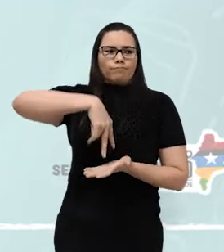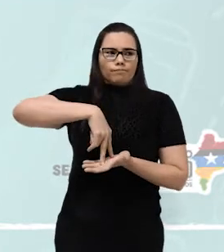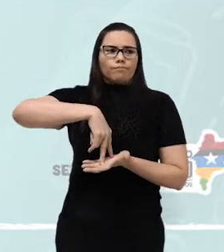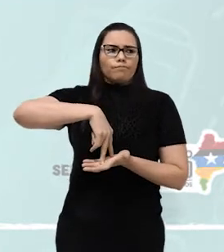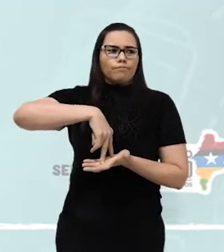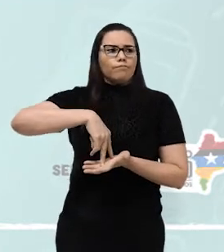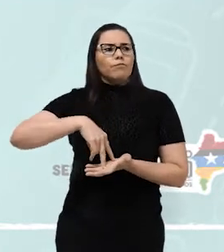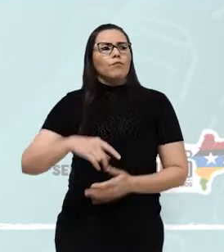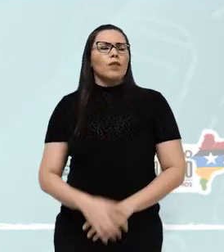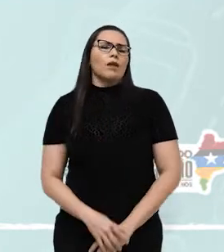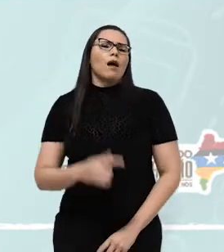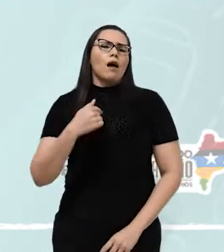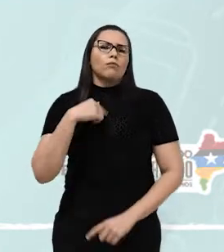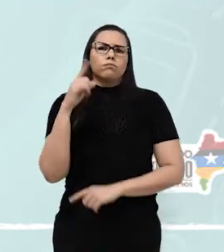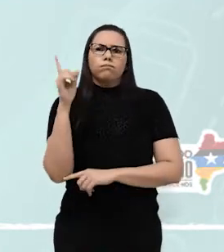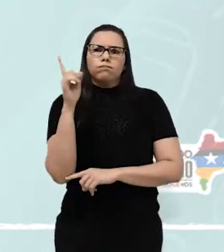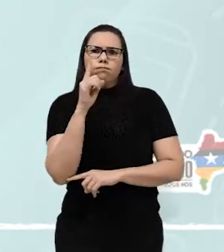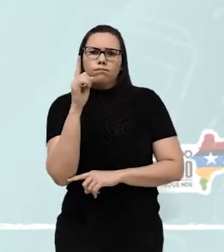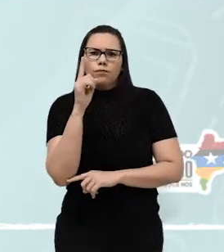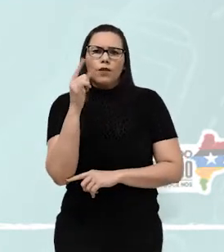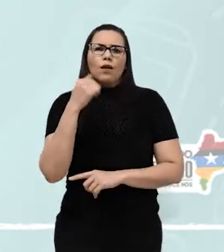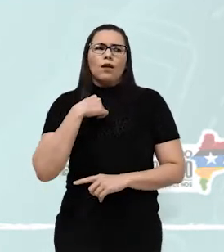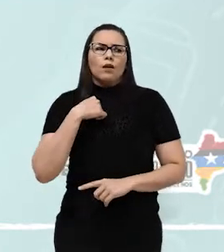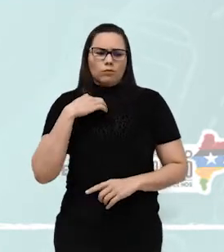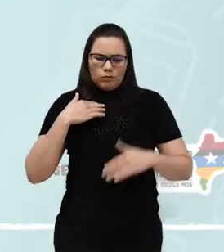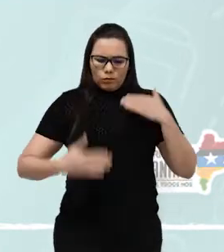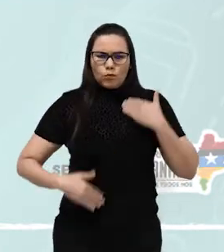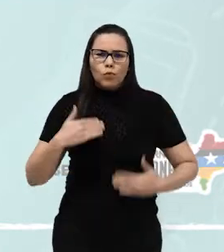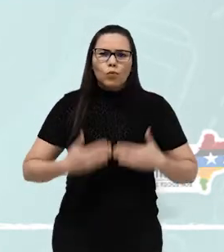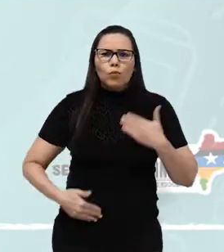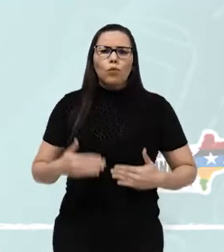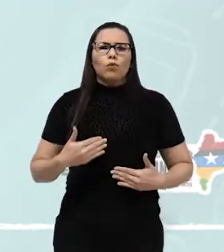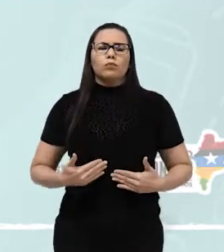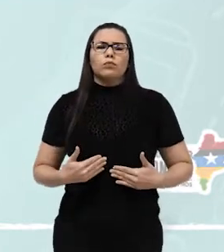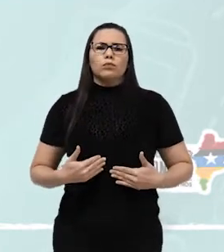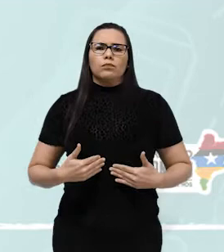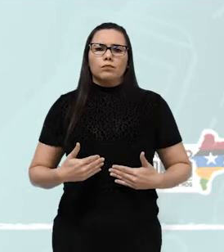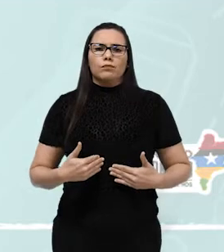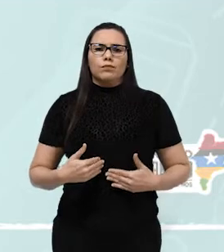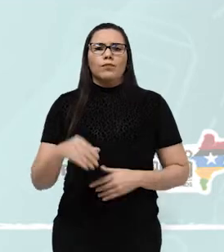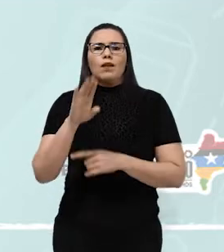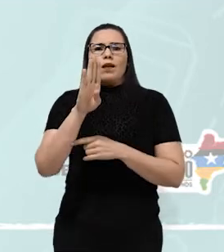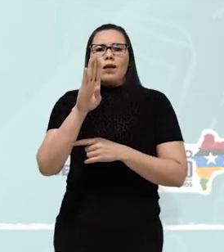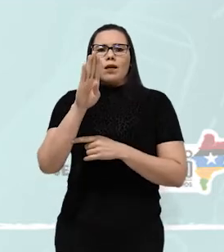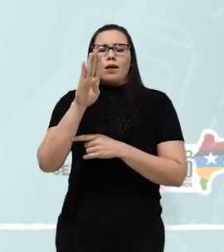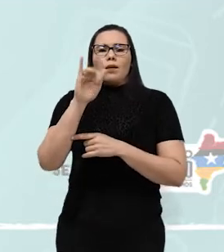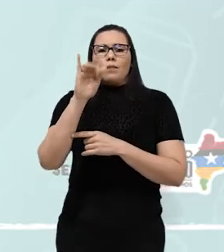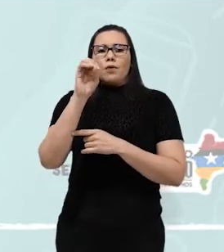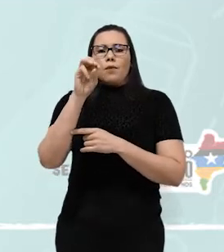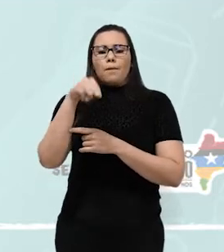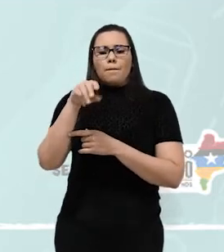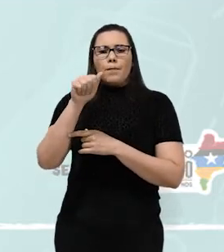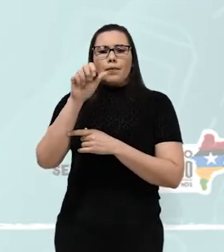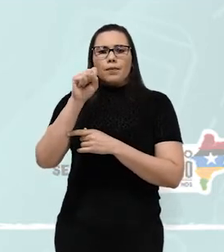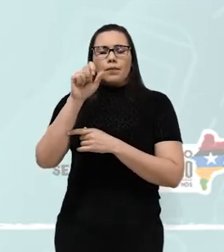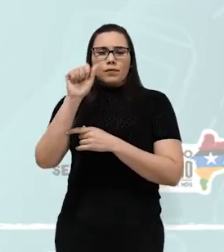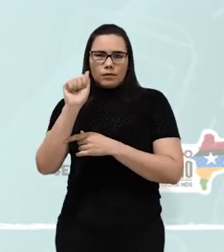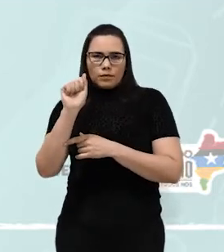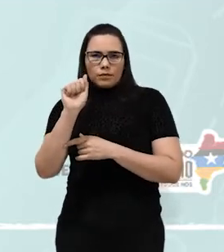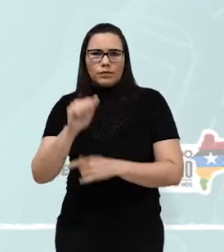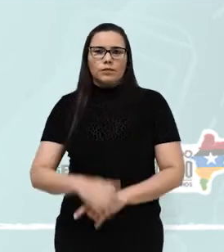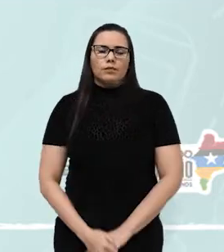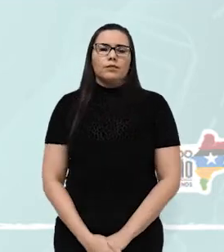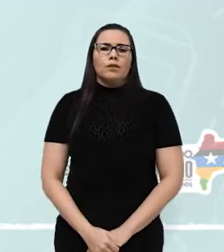o que eu estou medindo? Eu estou medindo a massa do meu corpo, eu estou medindo a minha biomassa, ok? Que vai ser formada pelos